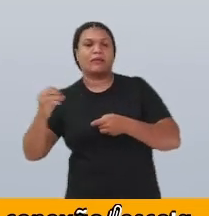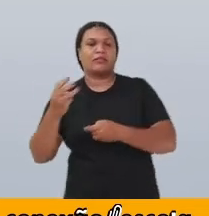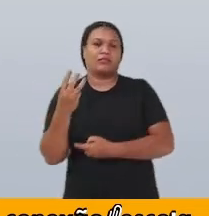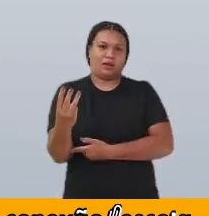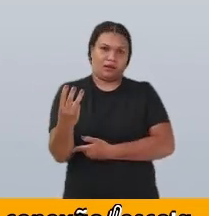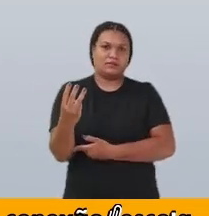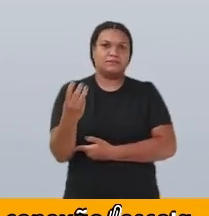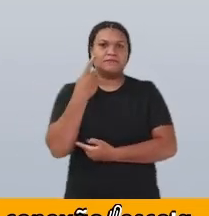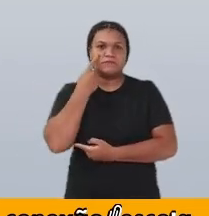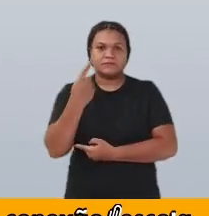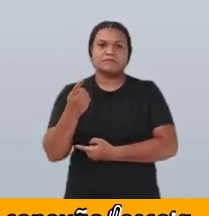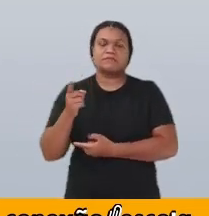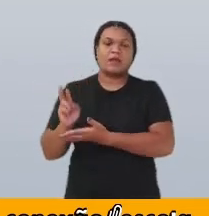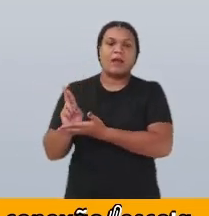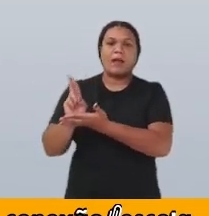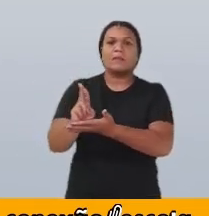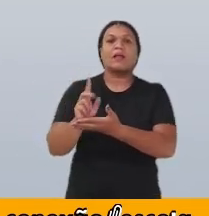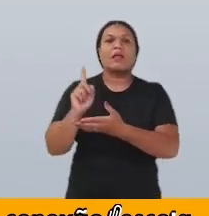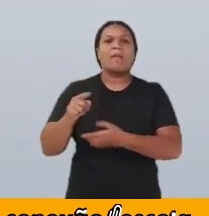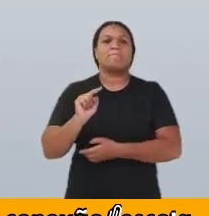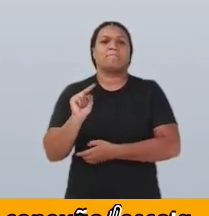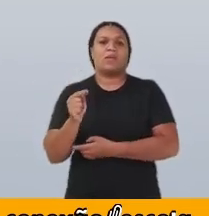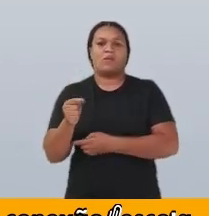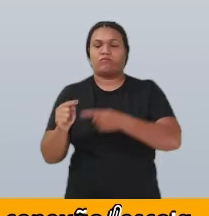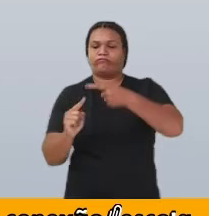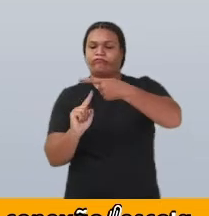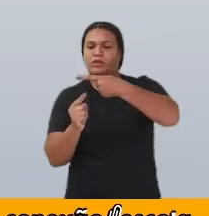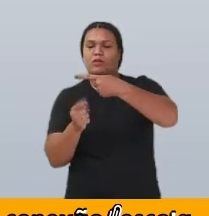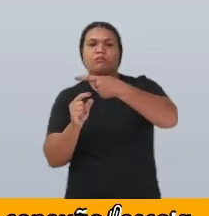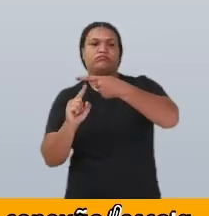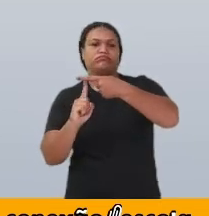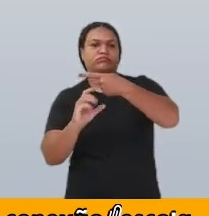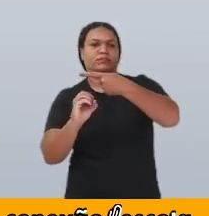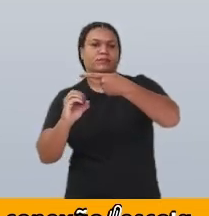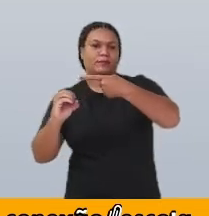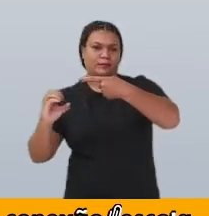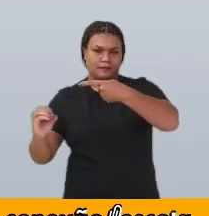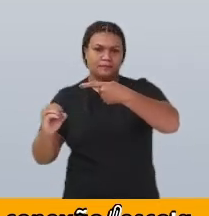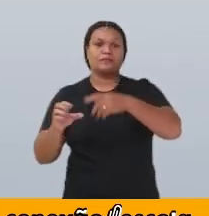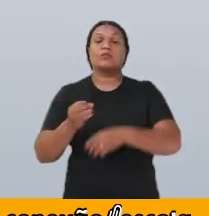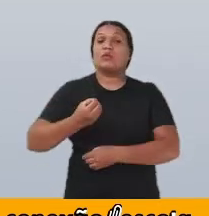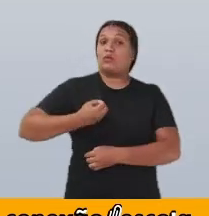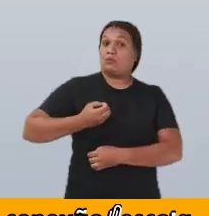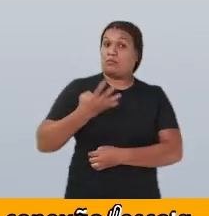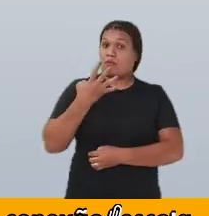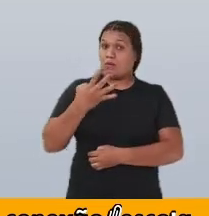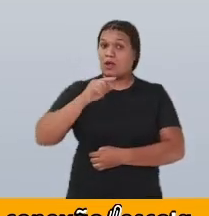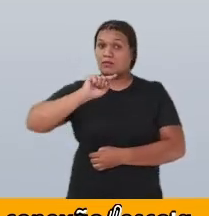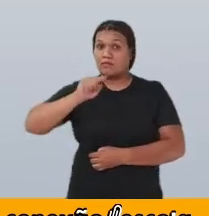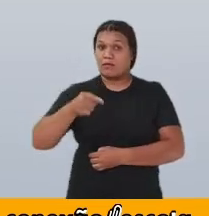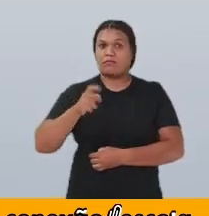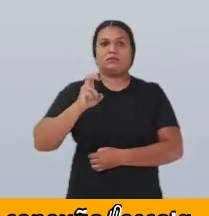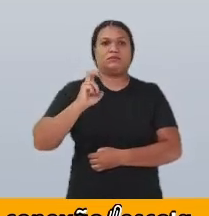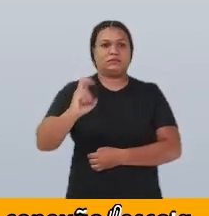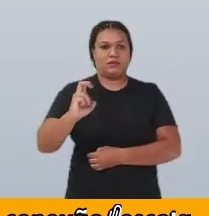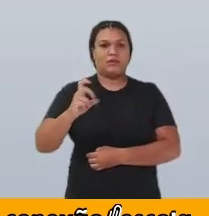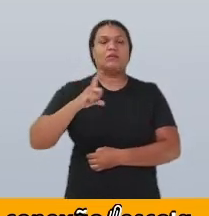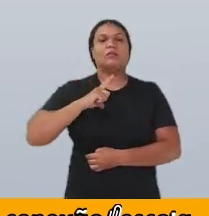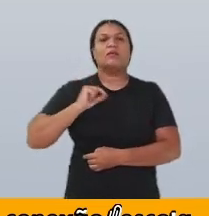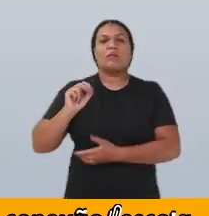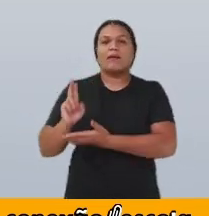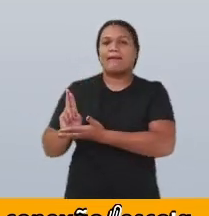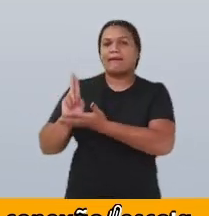seu denominador será 1000. O número 4 inteiros e 5 décimos